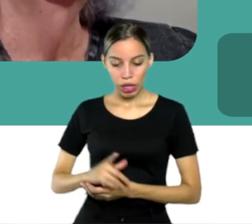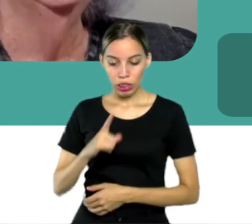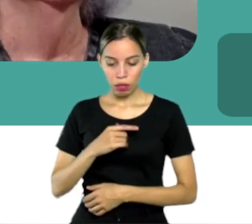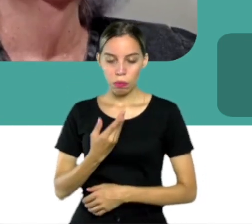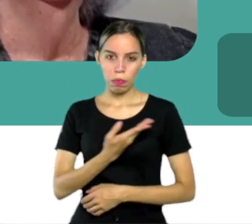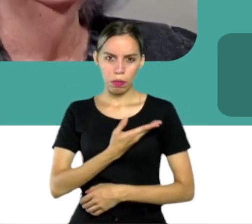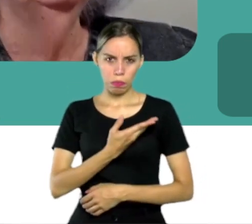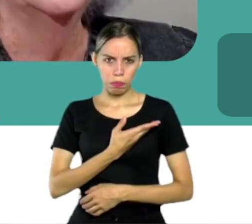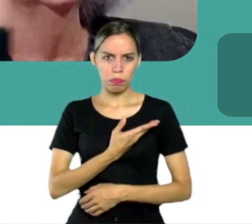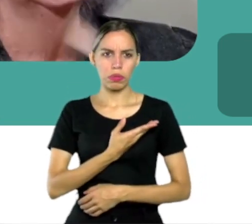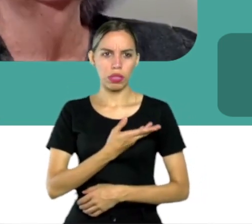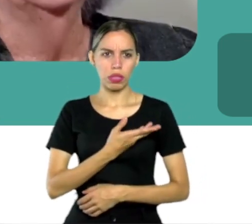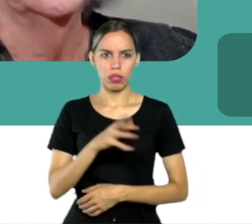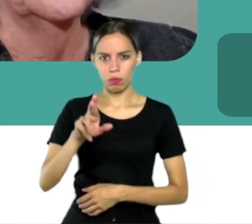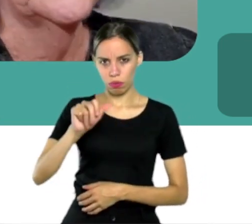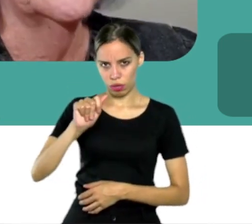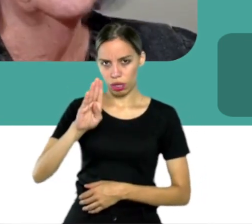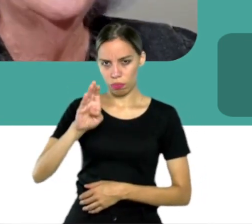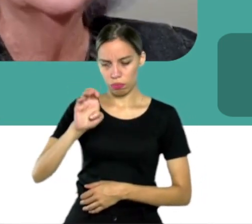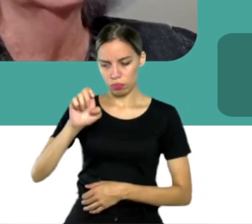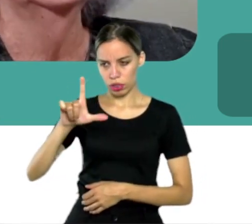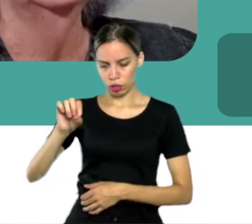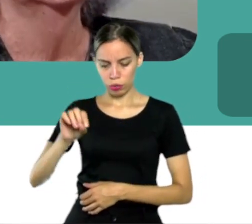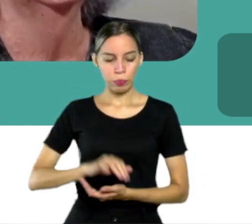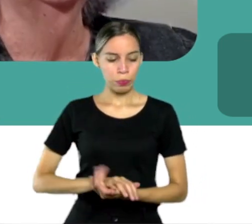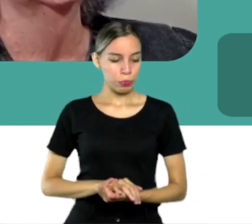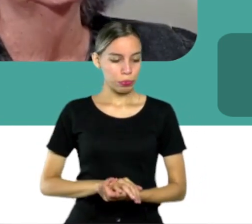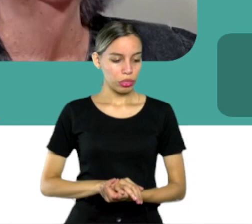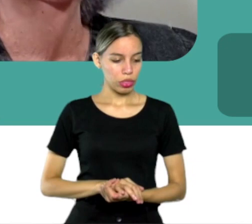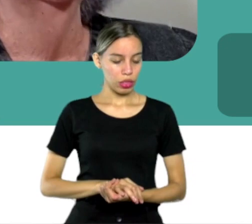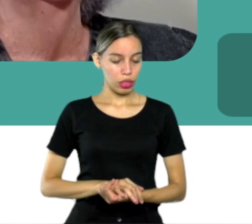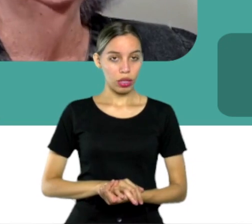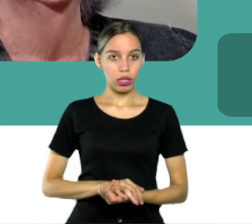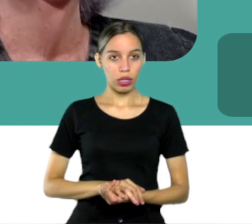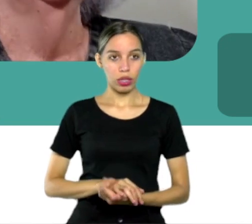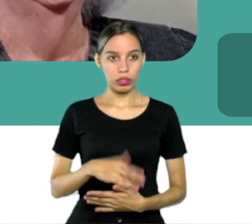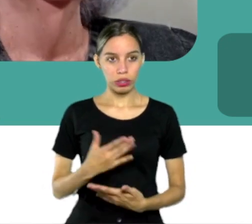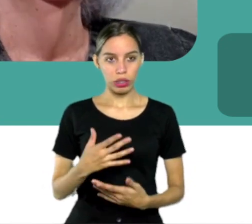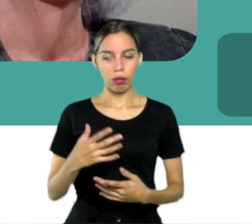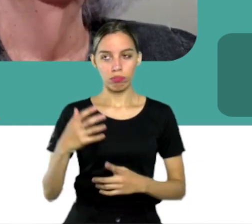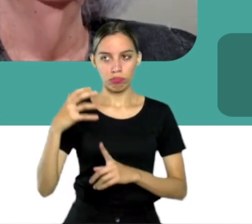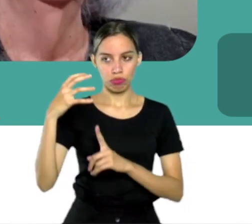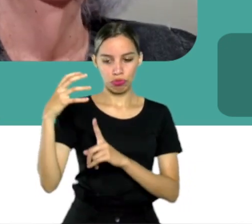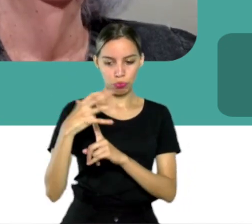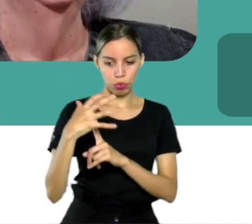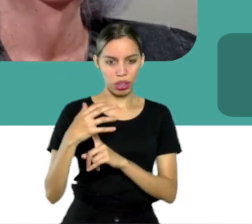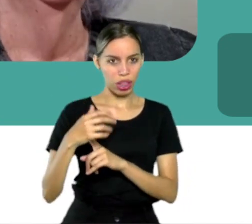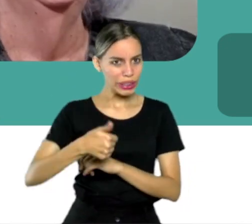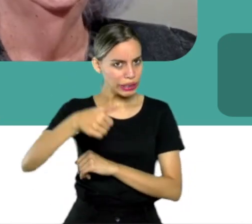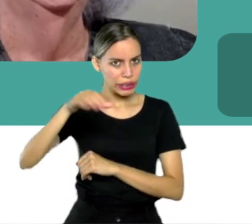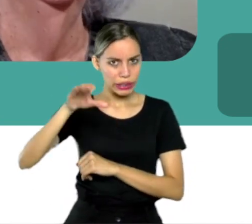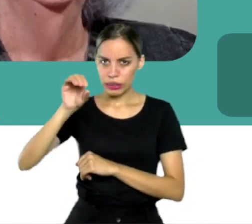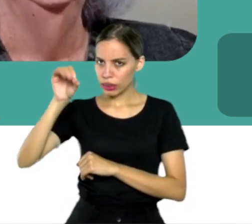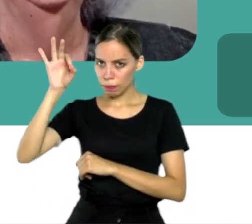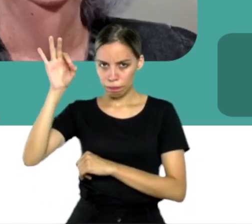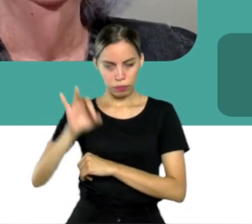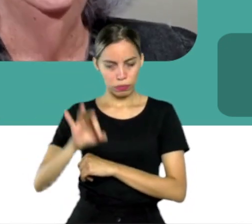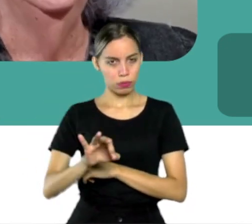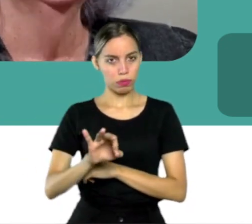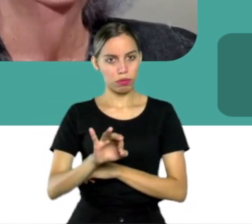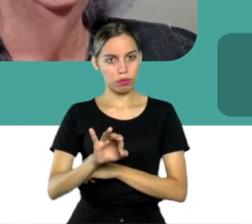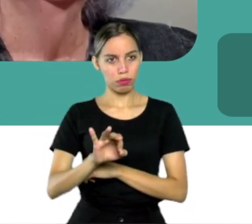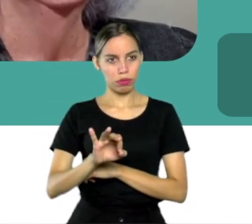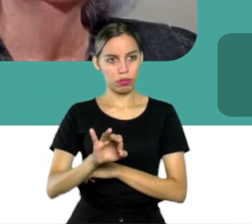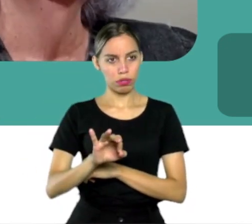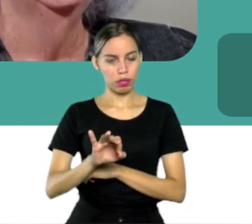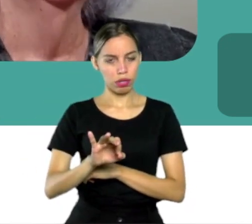a inspiração, e mais gente fala isso, né? A inspiração é 5% de um texto criativo, de um texto literário, o